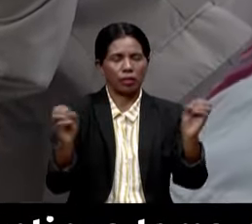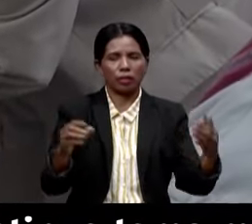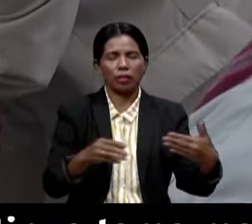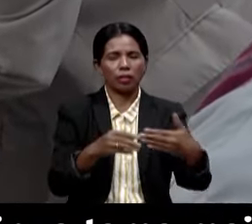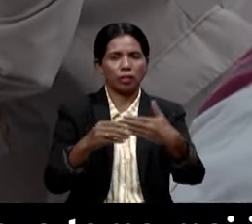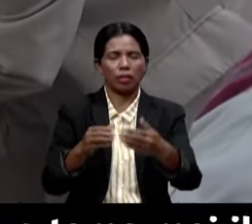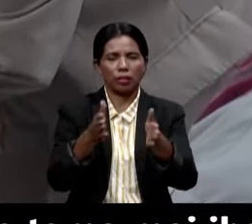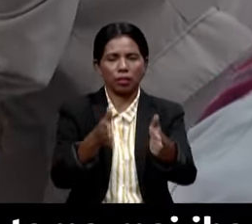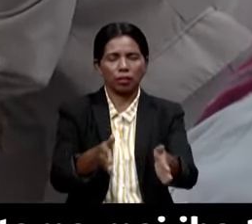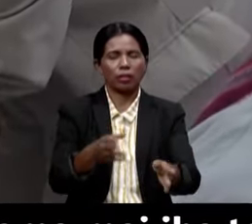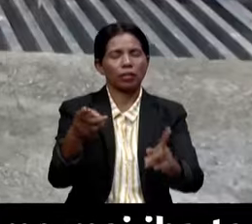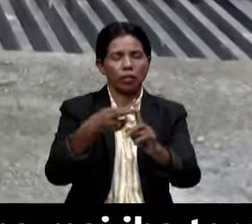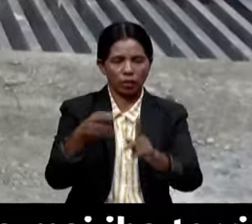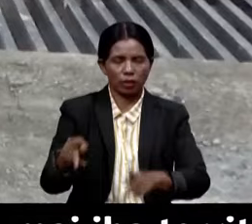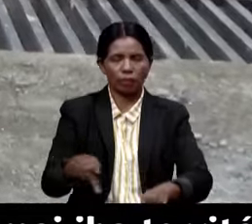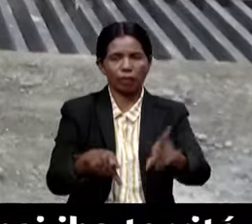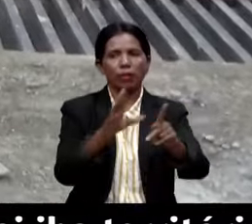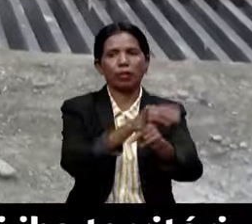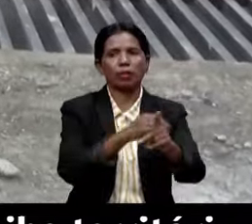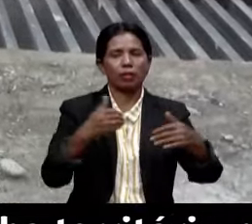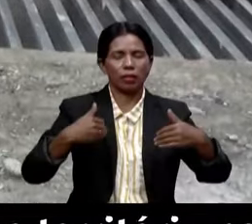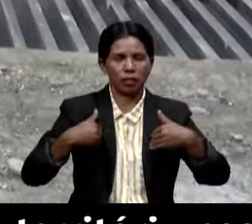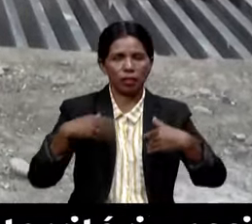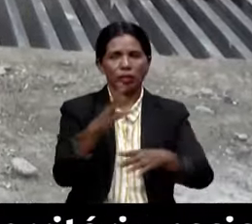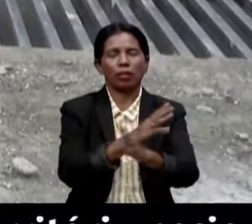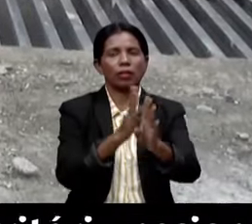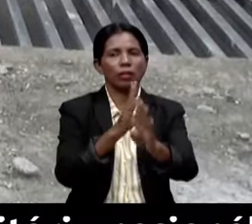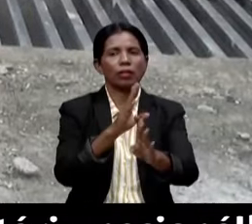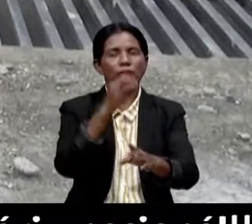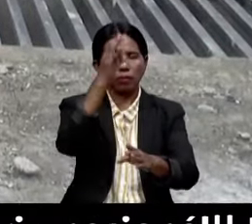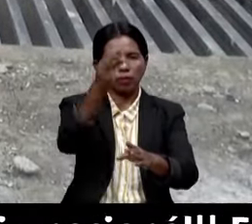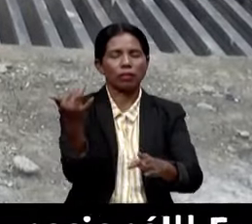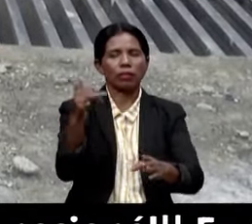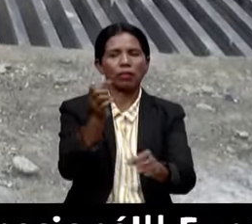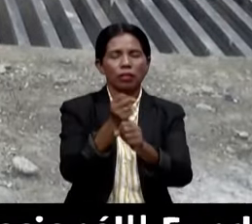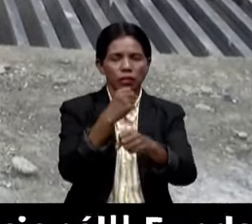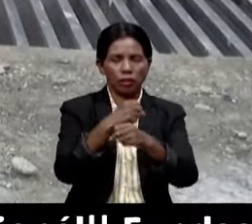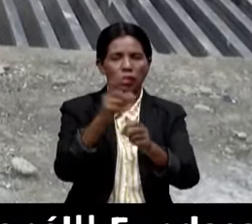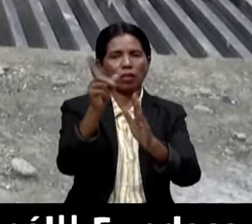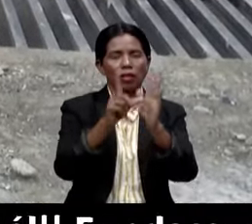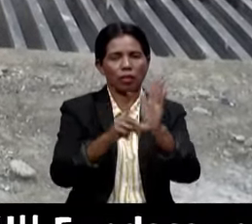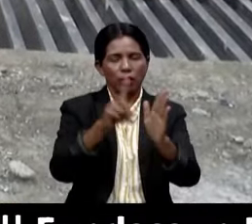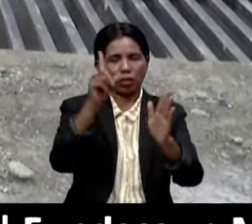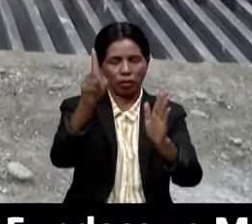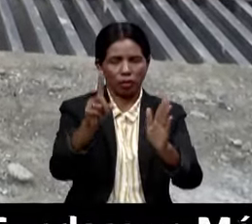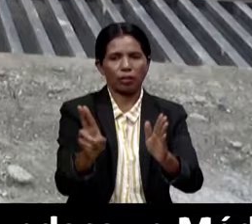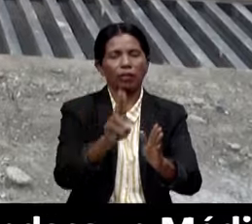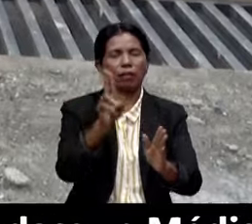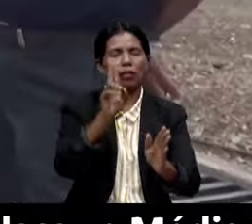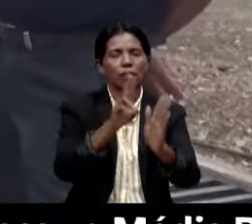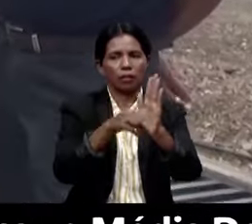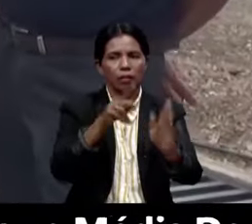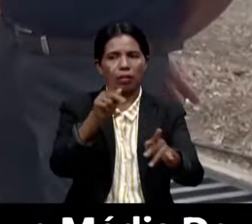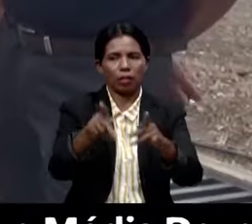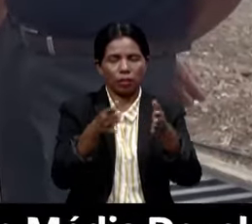hakoi mati isin ya cemitério público nune hamos engrafamento nune ba oin sira se cria esboço leida ato aplica horário ba comunidade